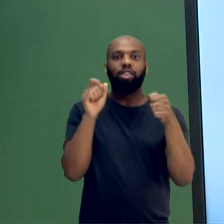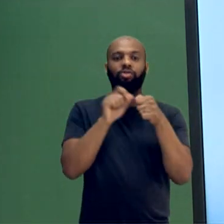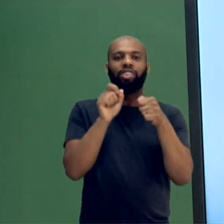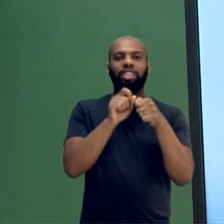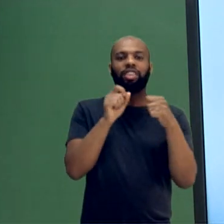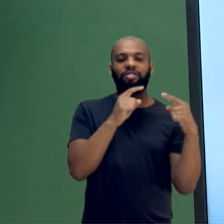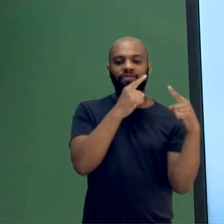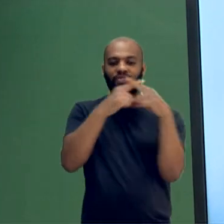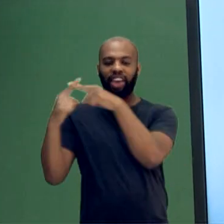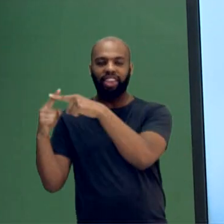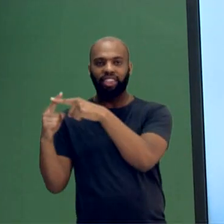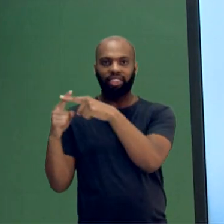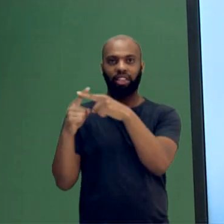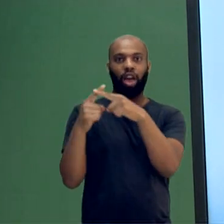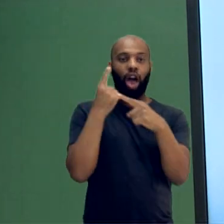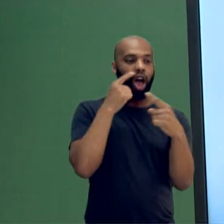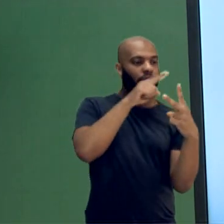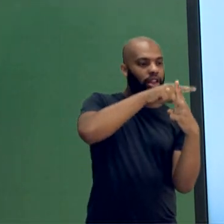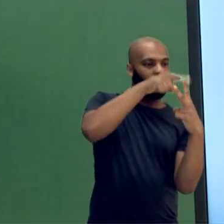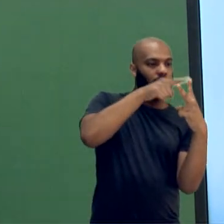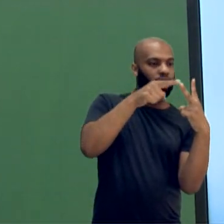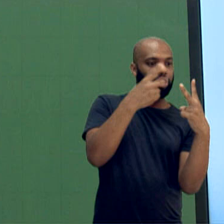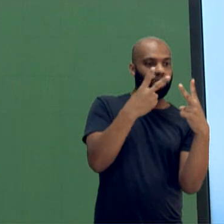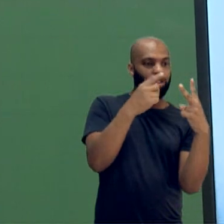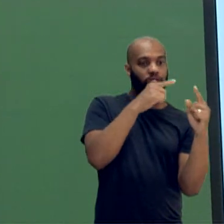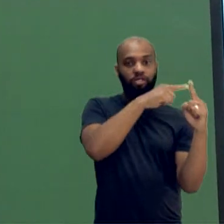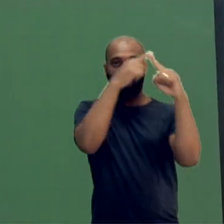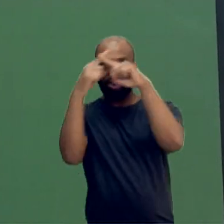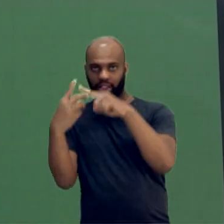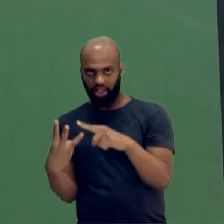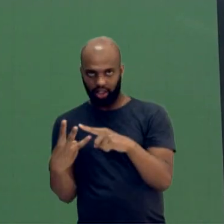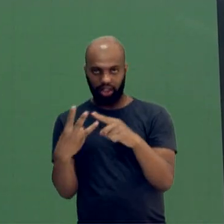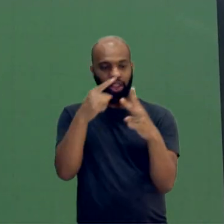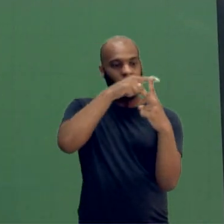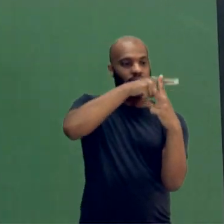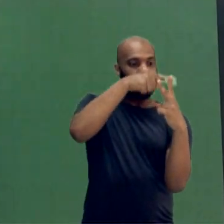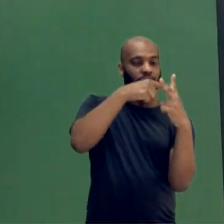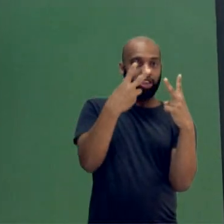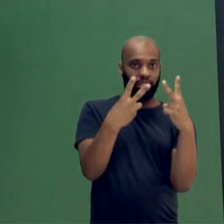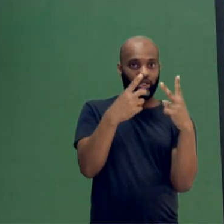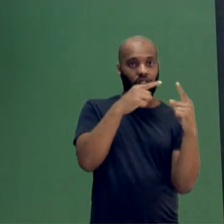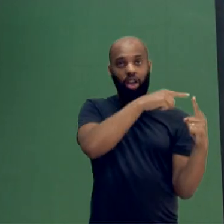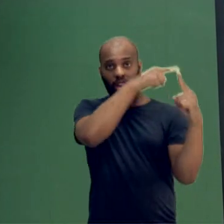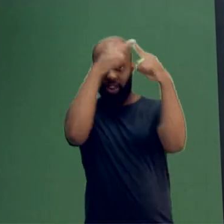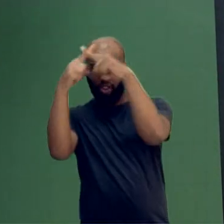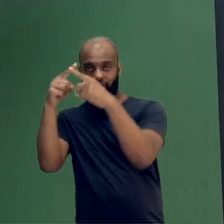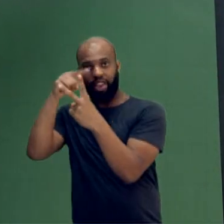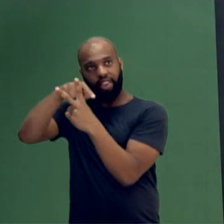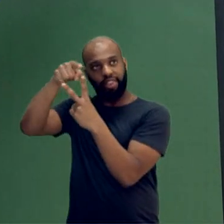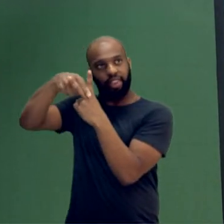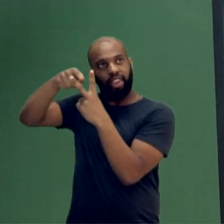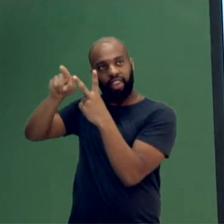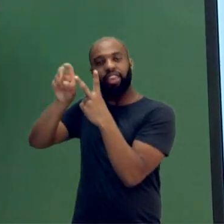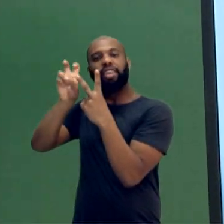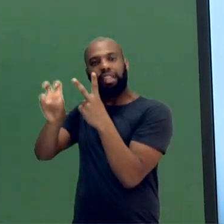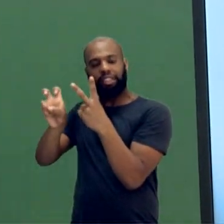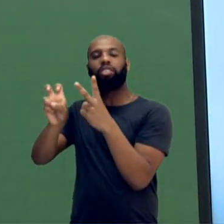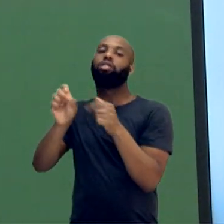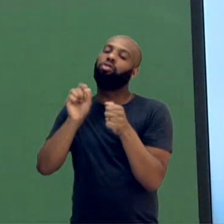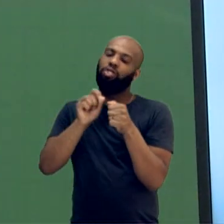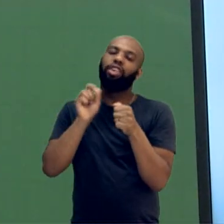precisar primeiro multiplicar essa raiz vezes o número 3 e depois essa mesma